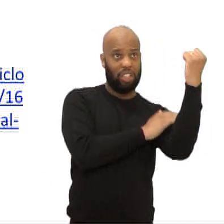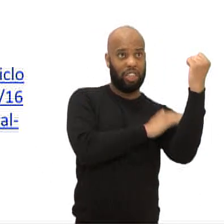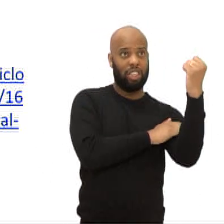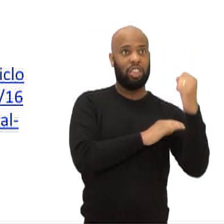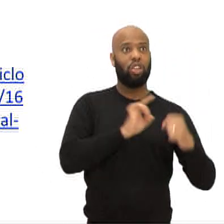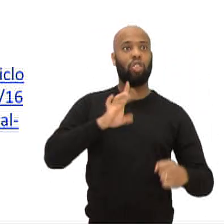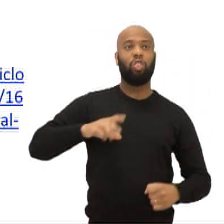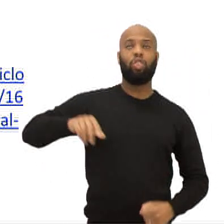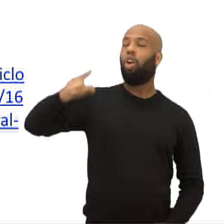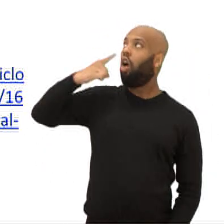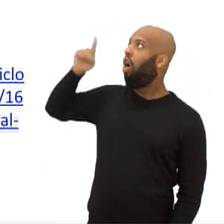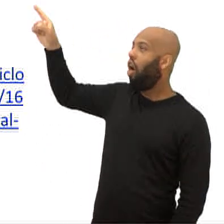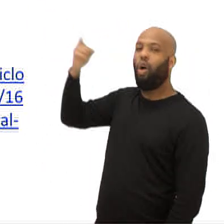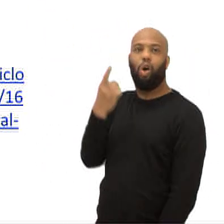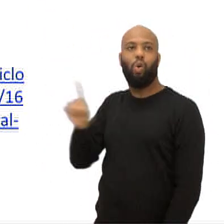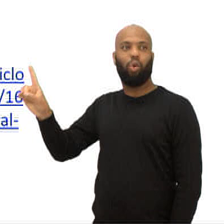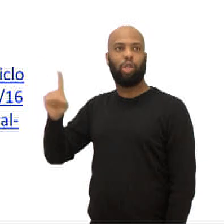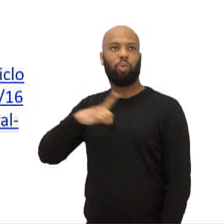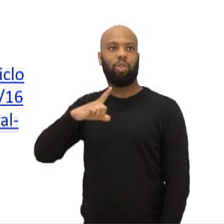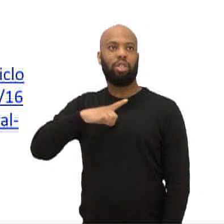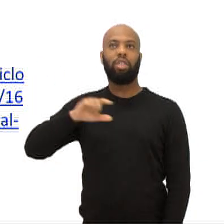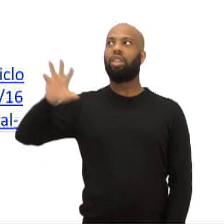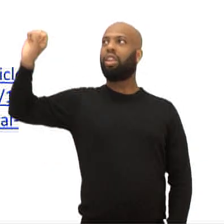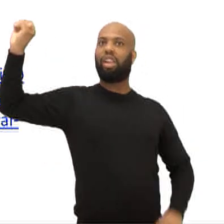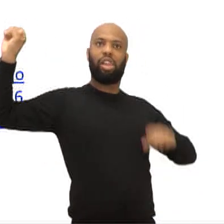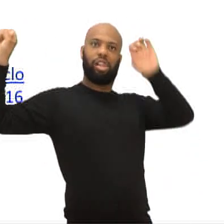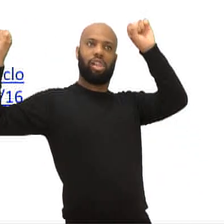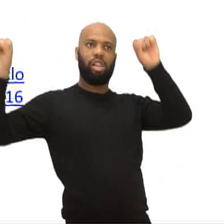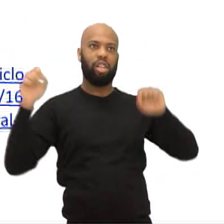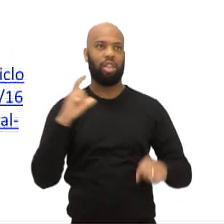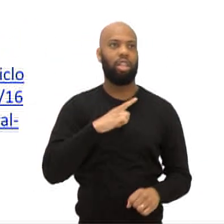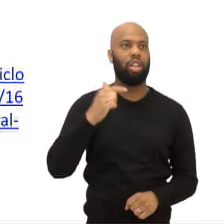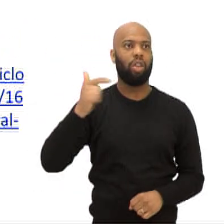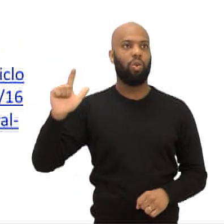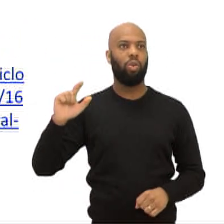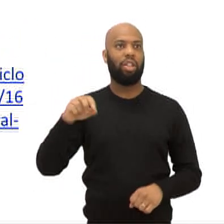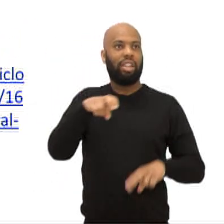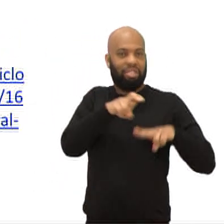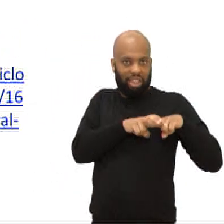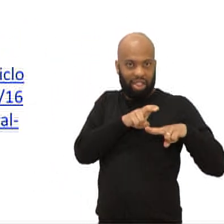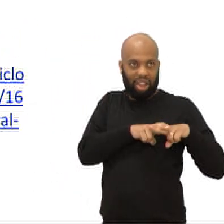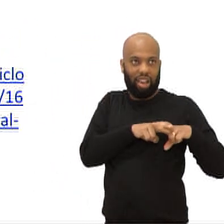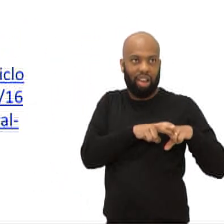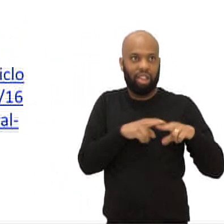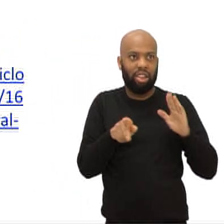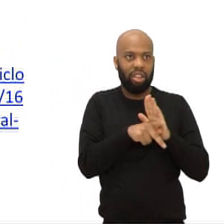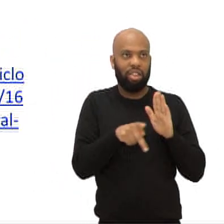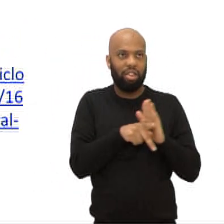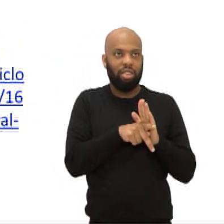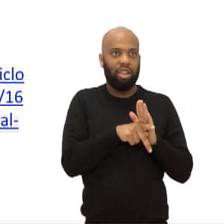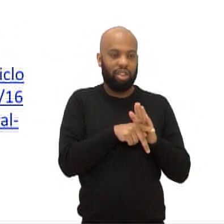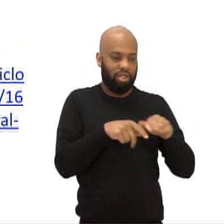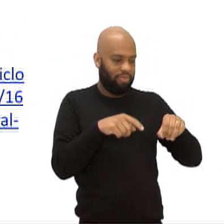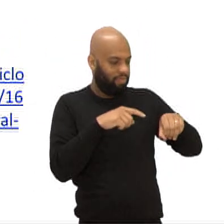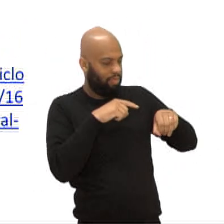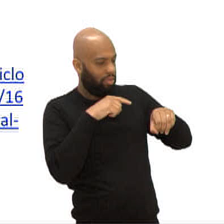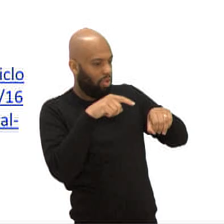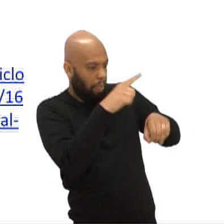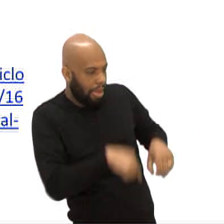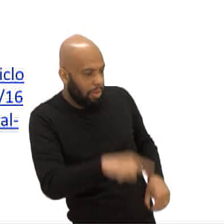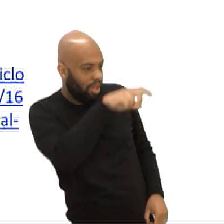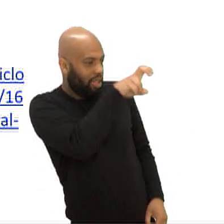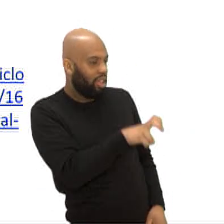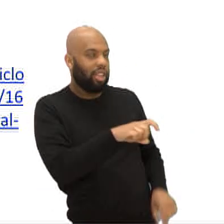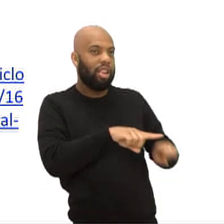só? Pensa, ó, ela está presa pelos braços, né? A outra aqui está sentada, né, no bambolê, mas todas suspensas.